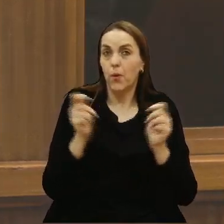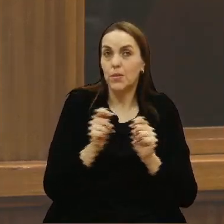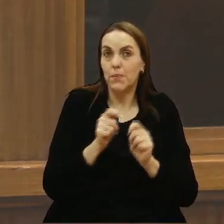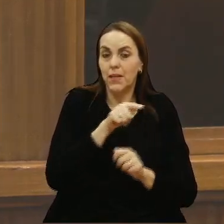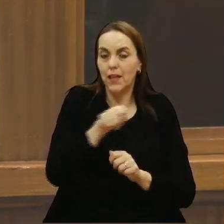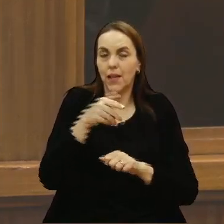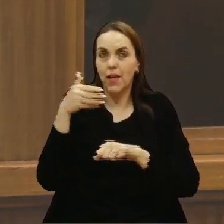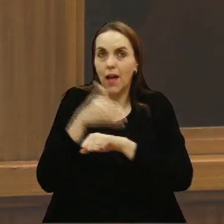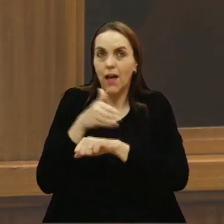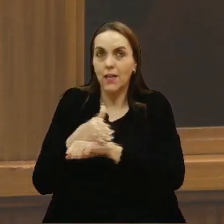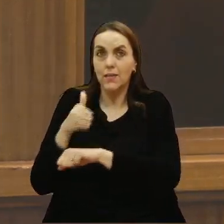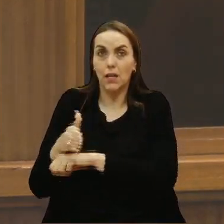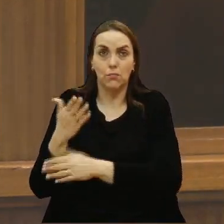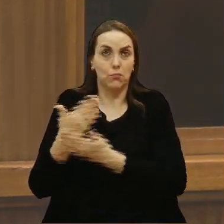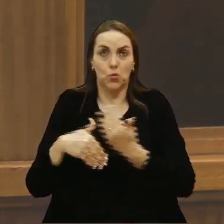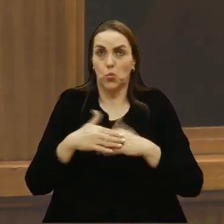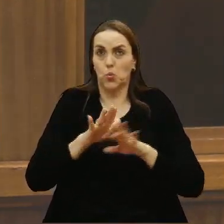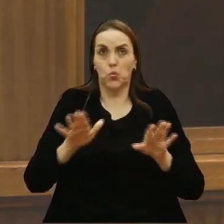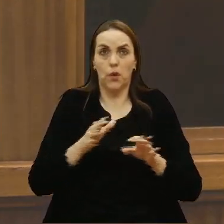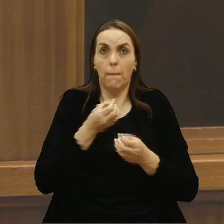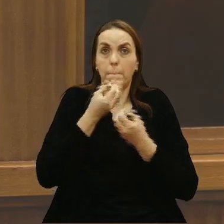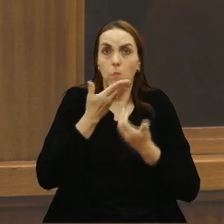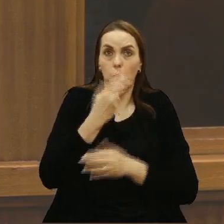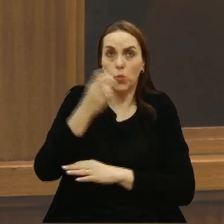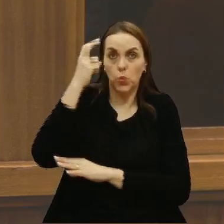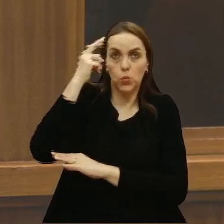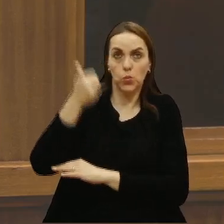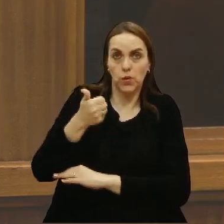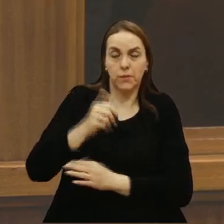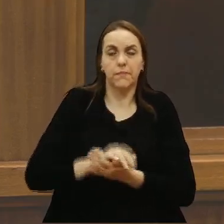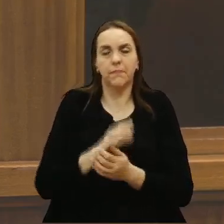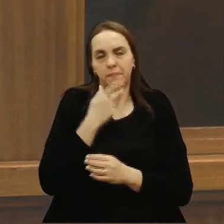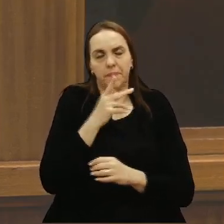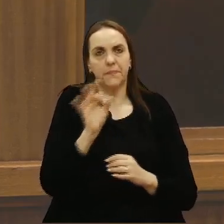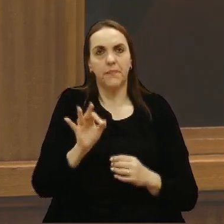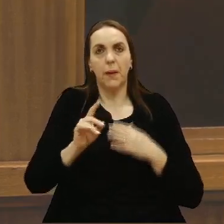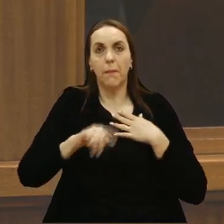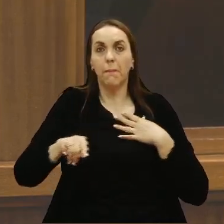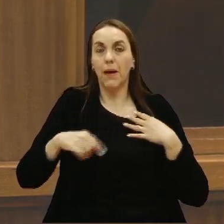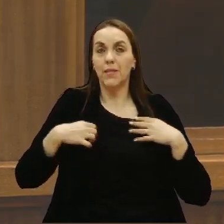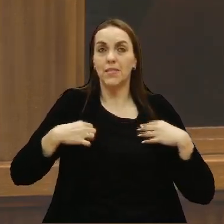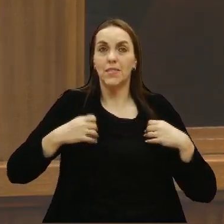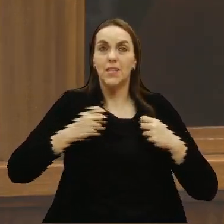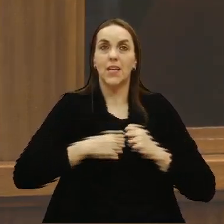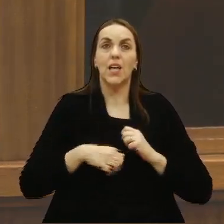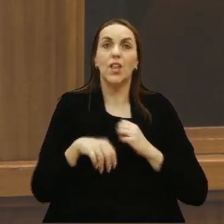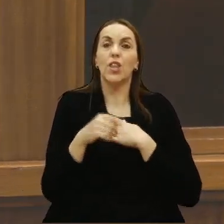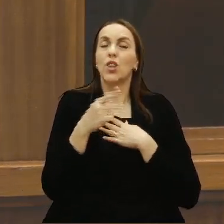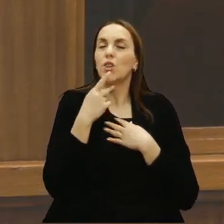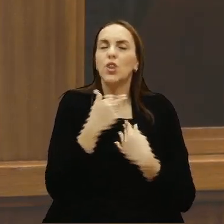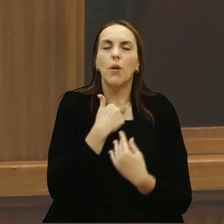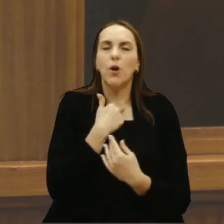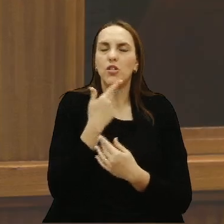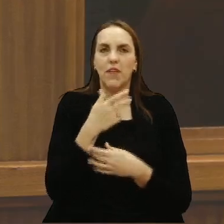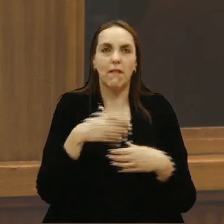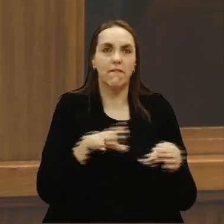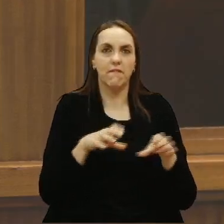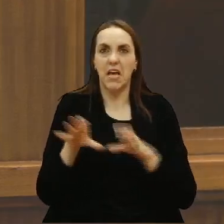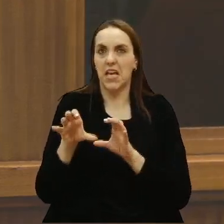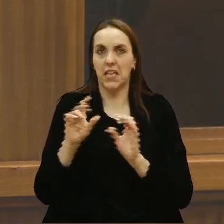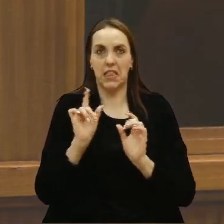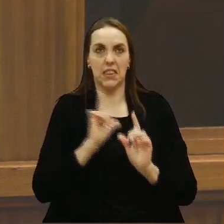tenha acesso a uma boa cultura, como foi dito. Mas a gente não pode dizer que é só dentro do funk